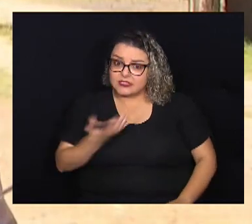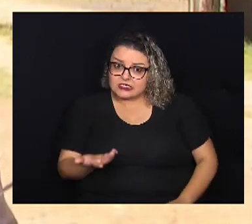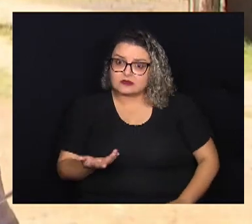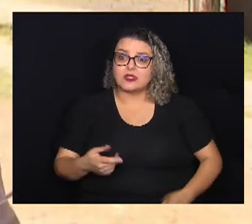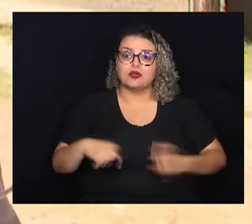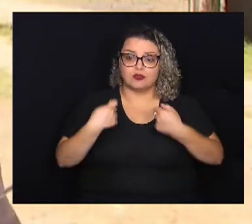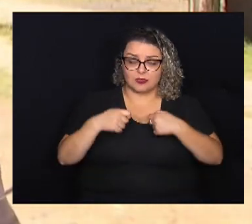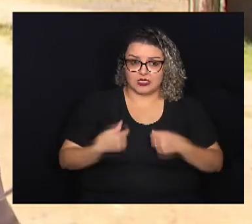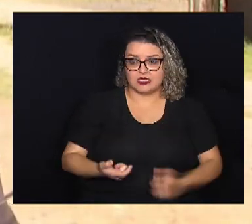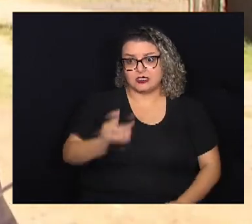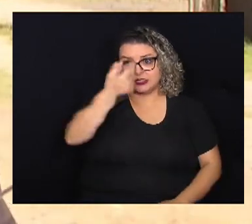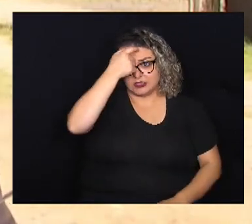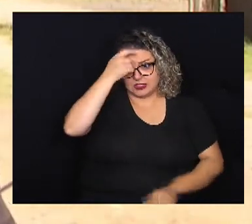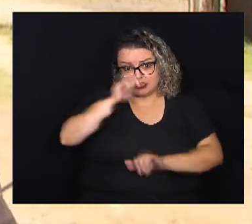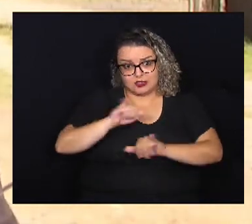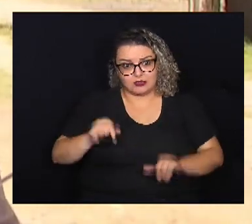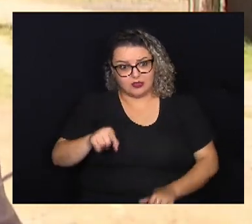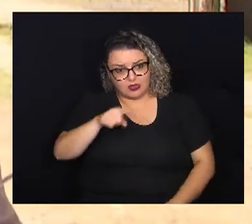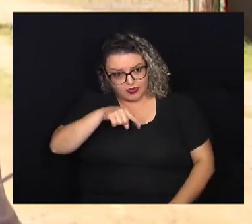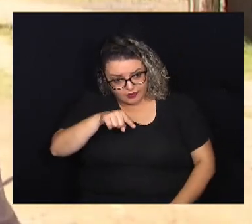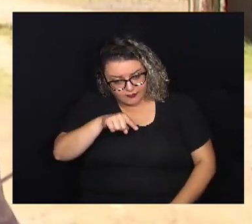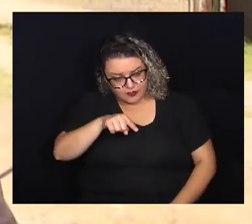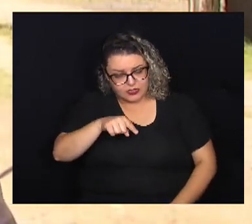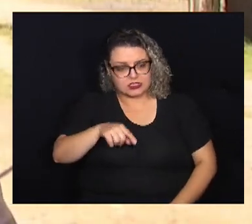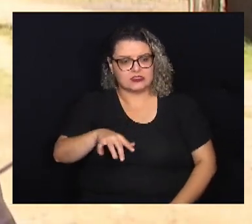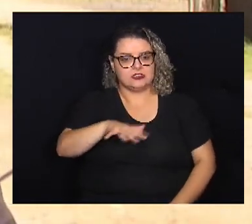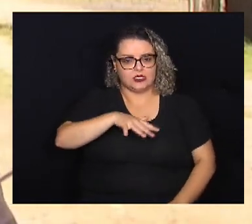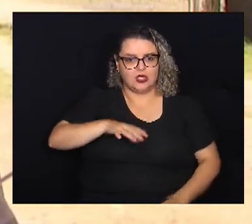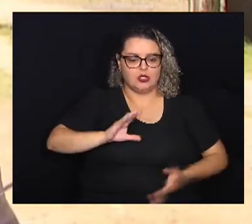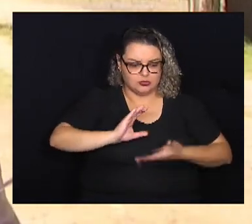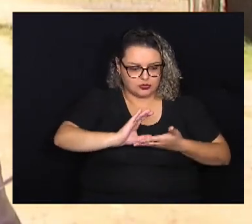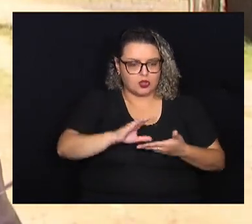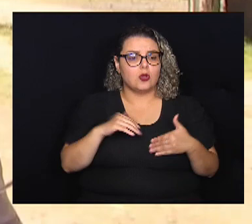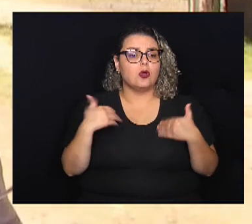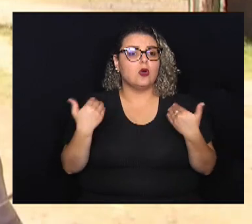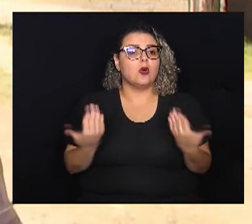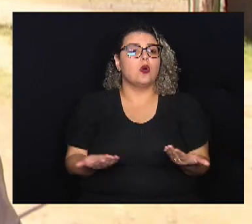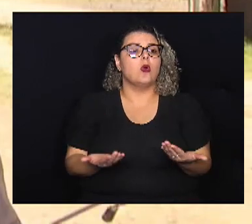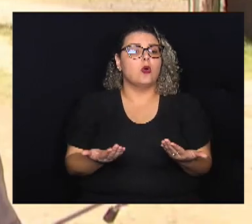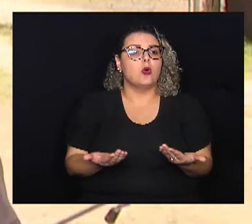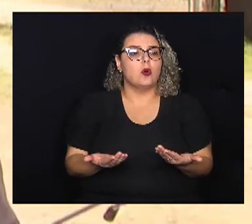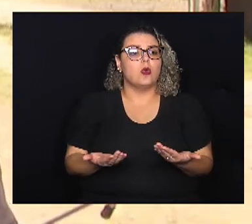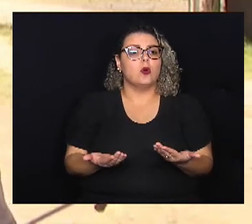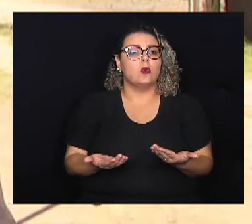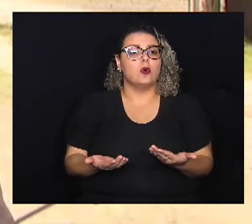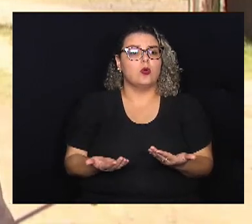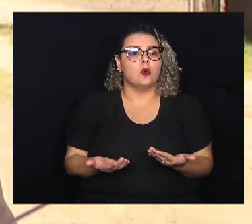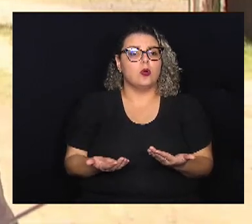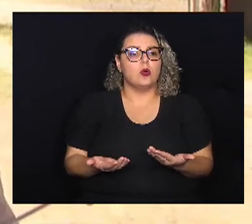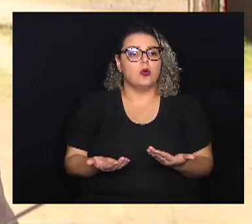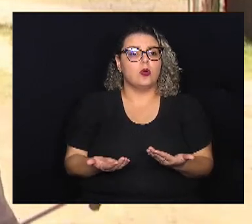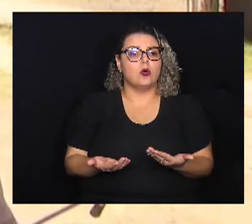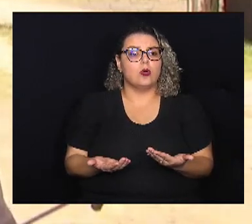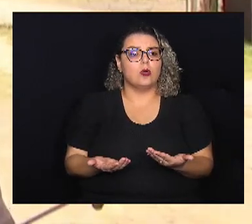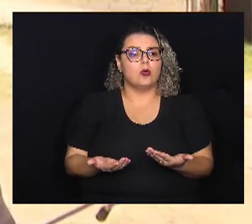precisa de muita conscientização. Você sendo do conselho, qual o conselho, na verdade,